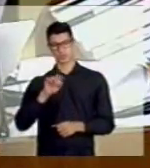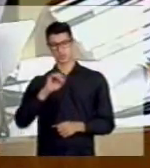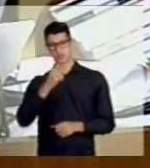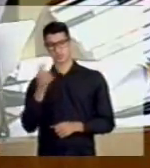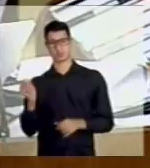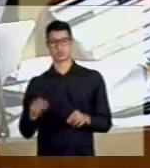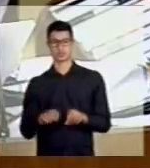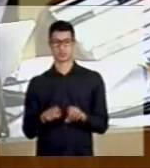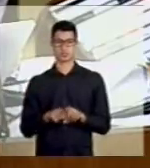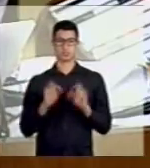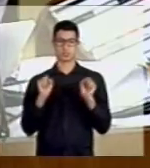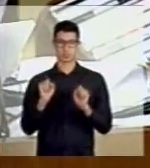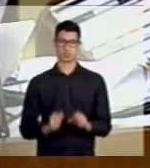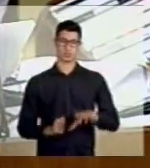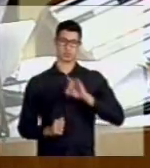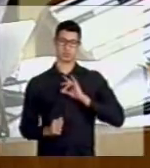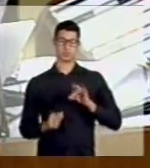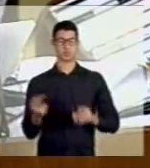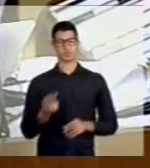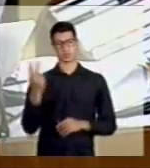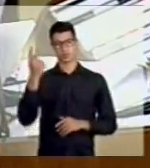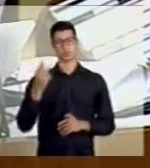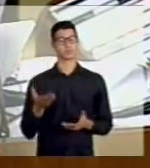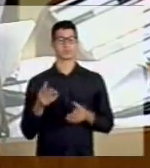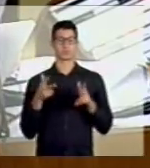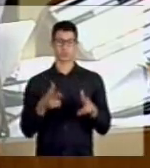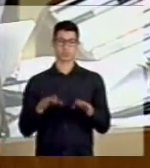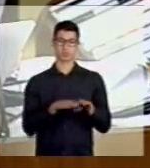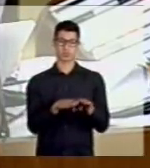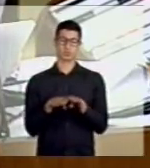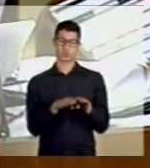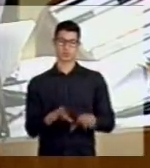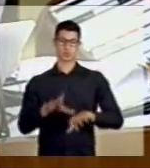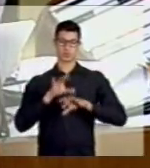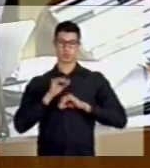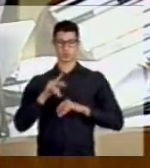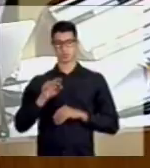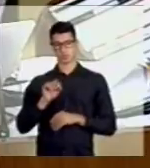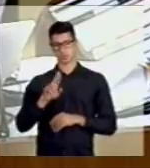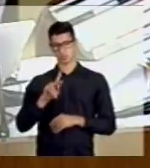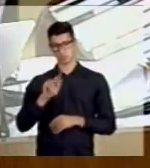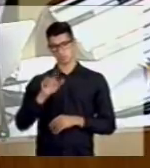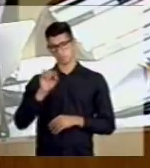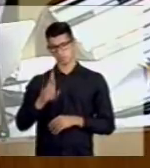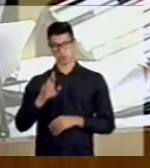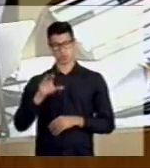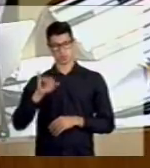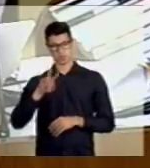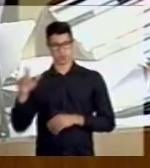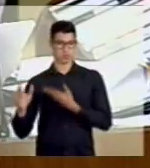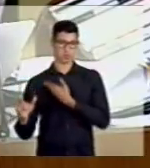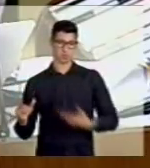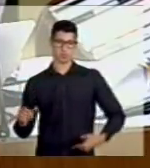plano, também poderão receber os valores. Igualmente, poderão aderir os poupadores que, com base em ações civis públicas,